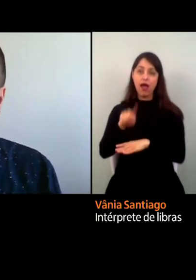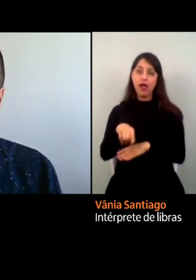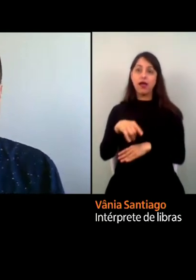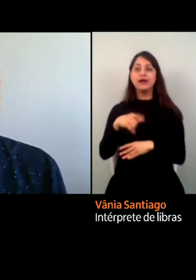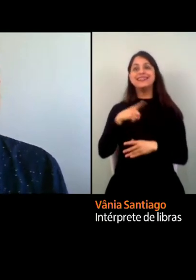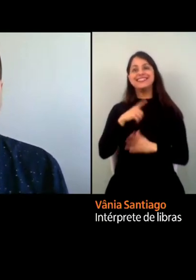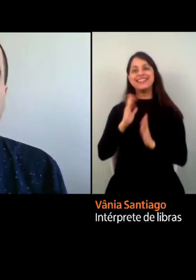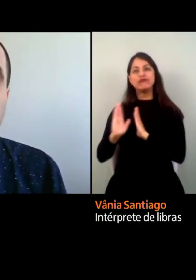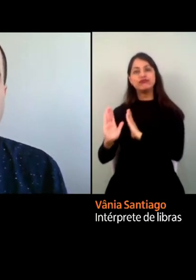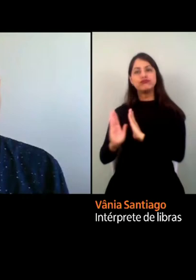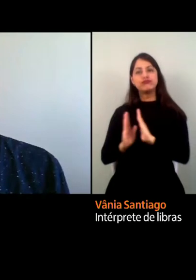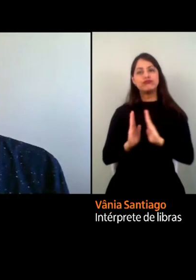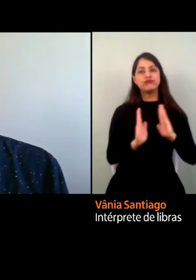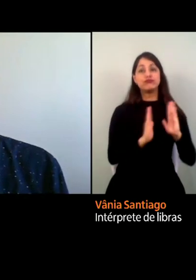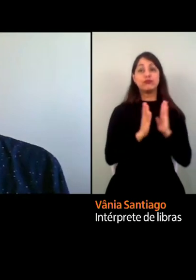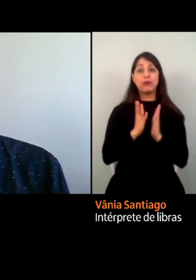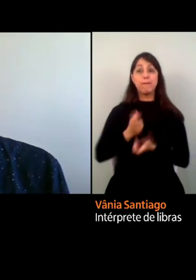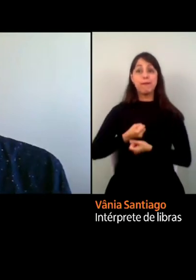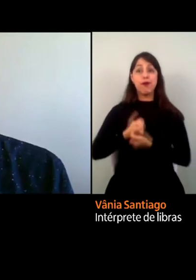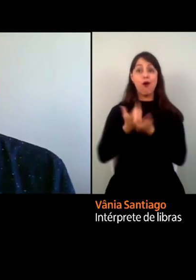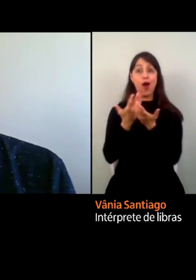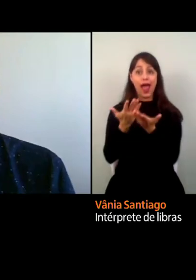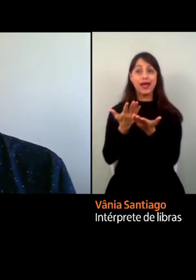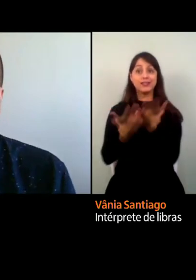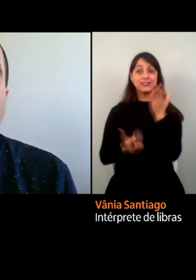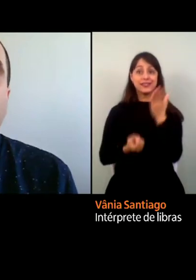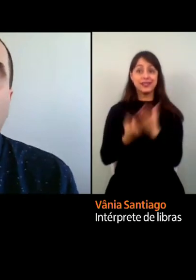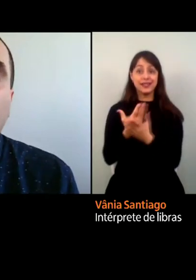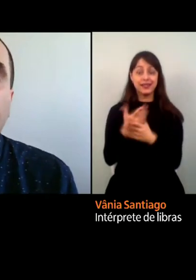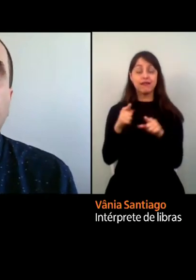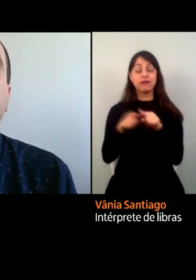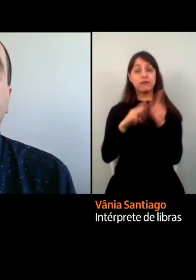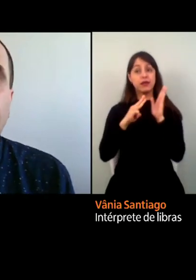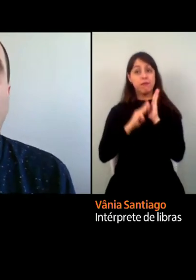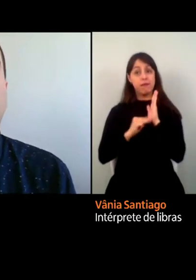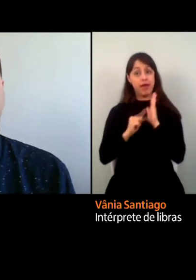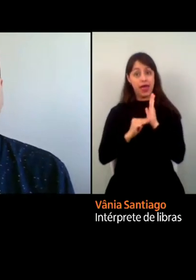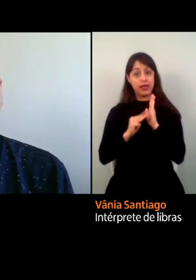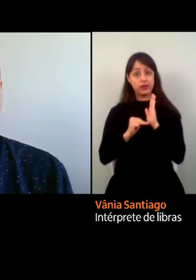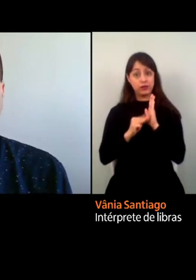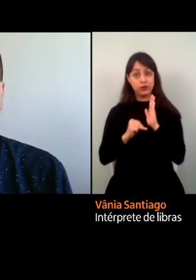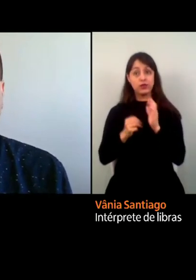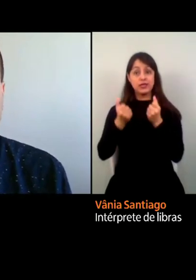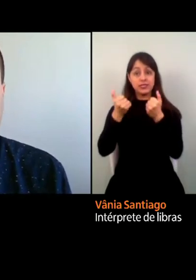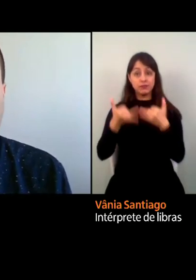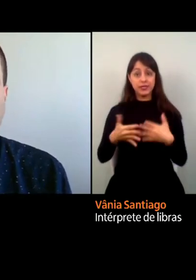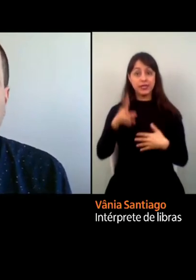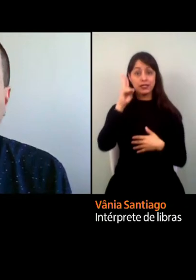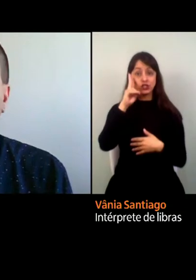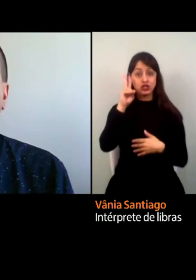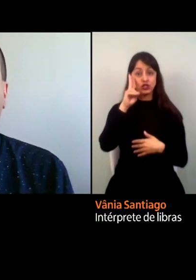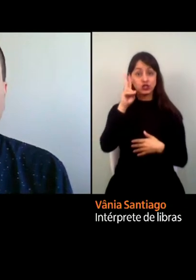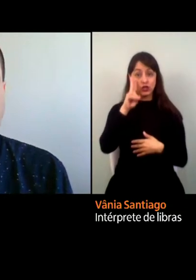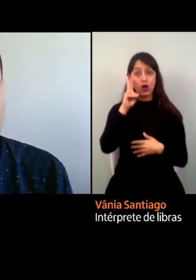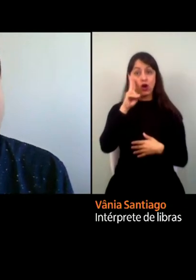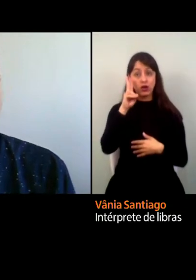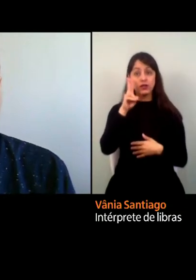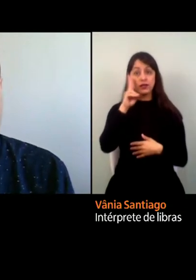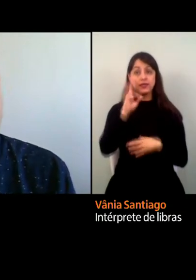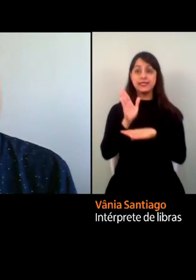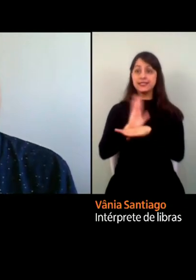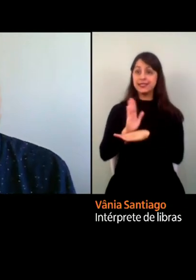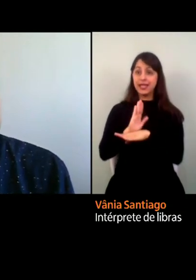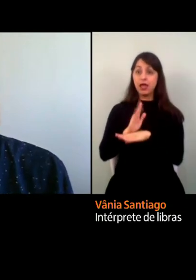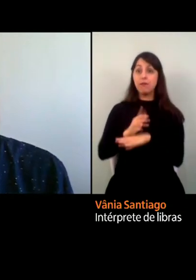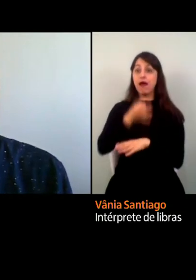como método, crítica à história do cinema, vou recorrer a cinco autores referenciais aos